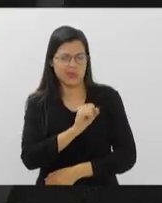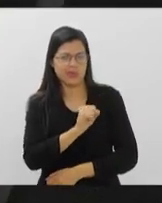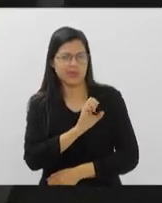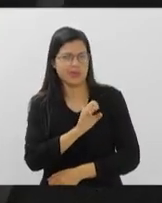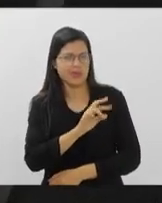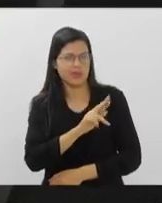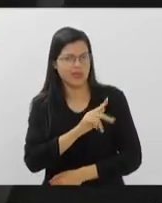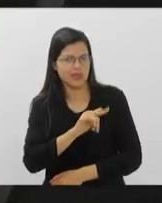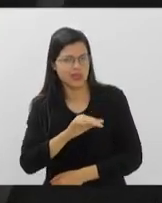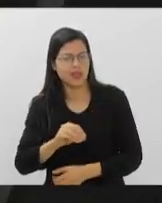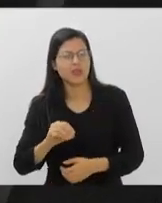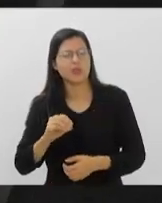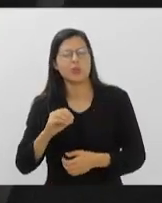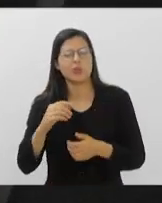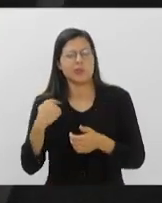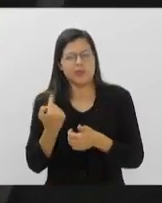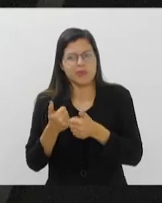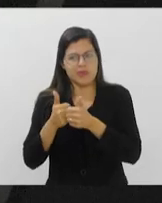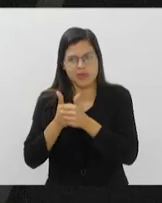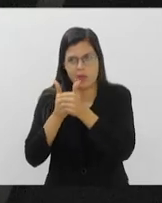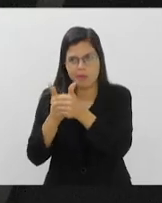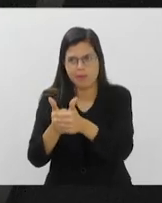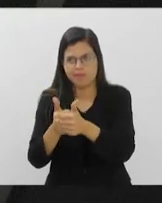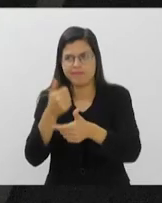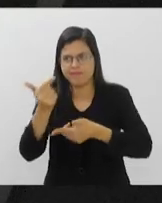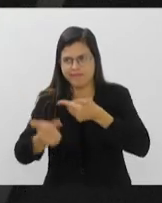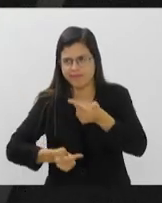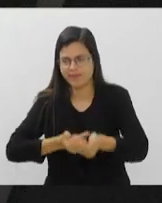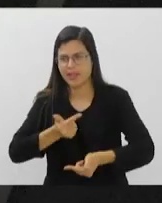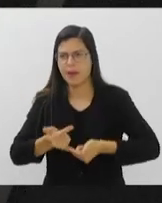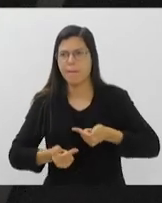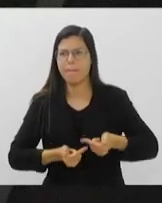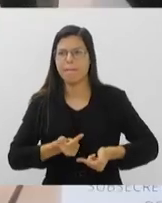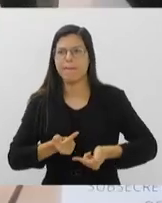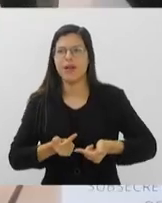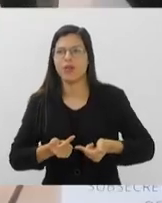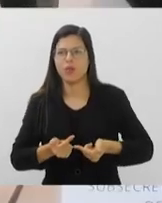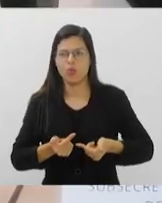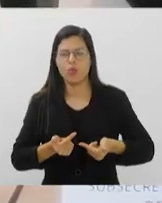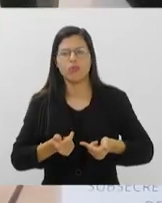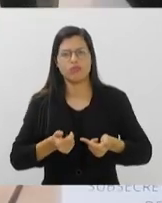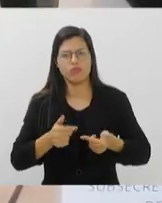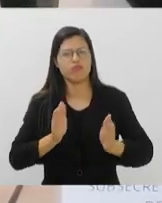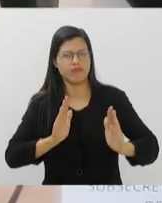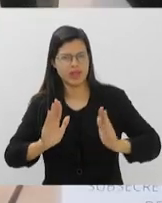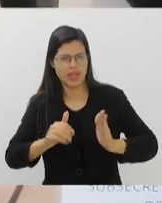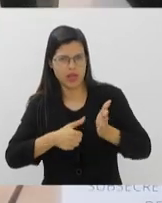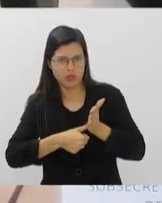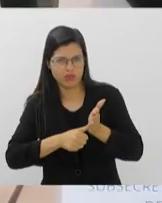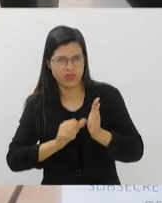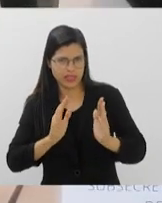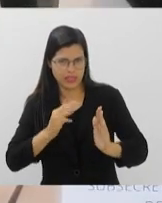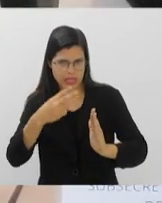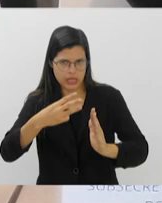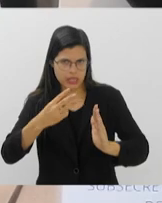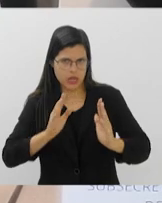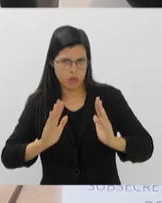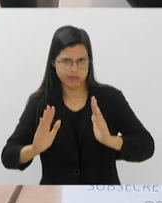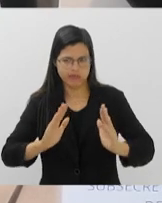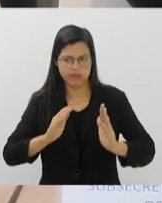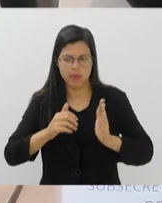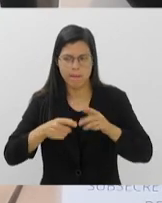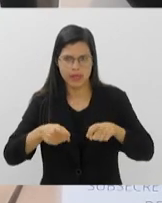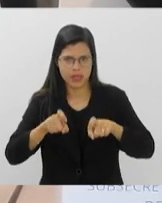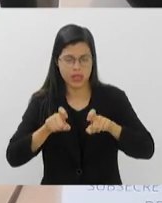acompanhando aí arduamente esse trabalho desde que eu assumi mandato no meu terceiro e o tema Criança e